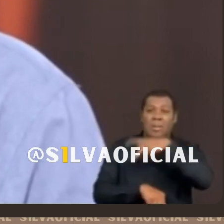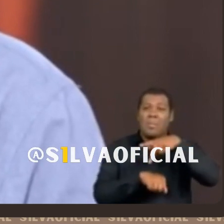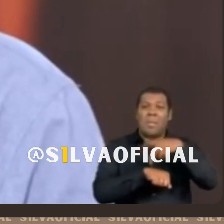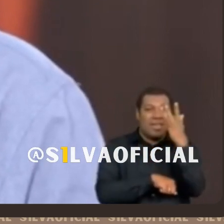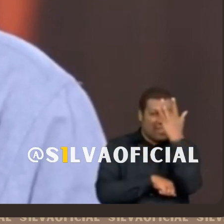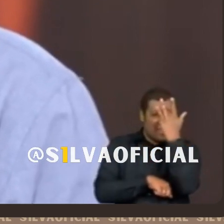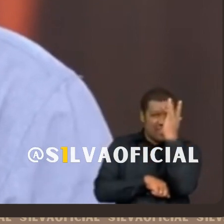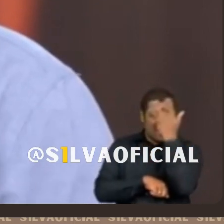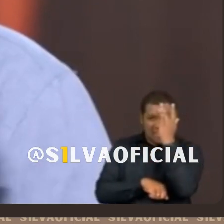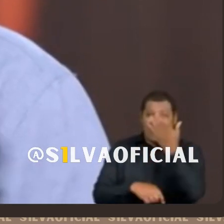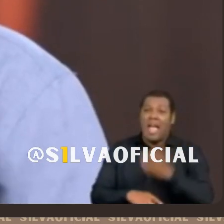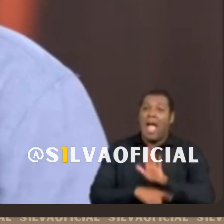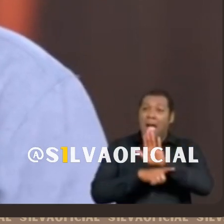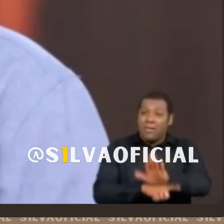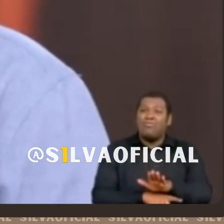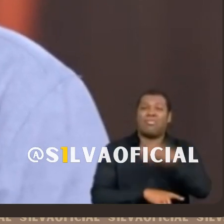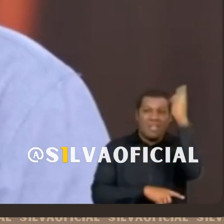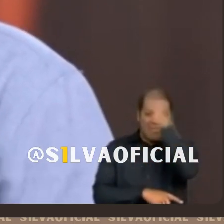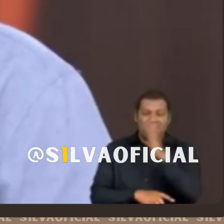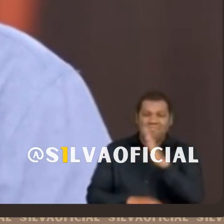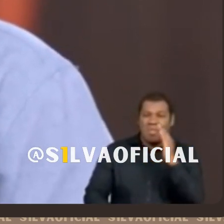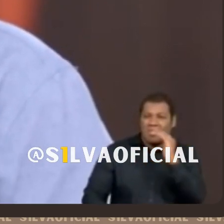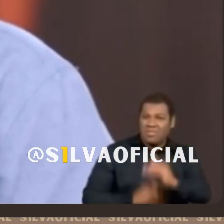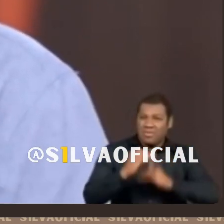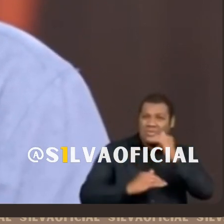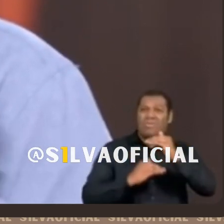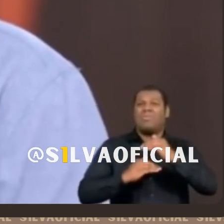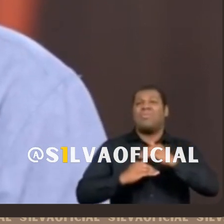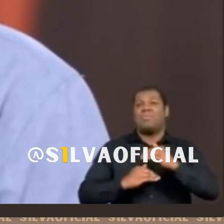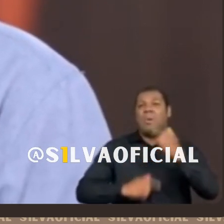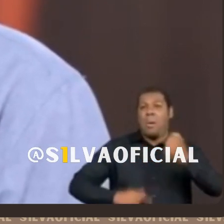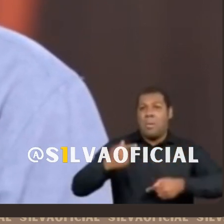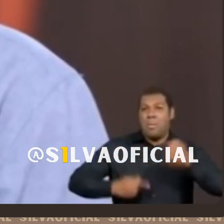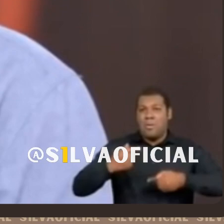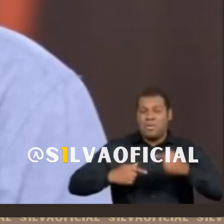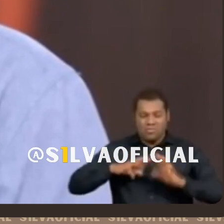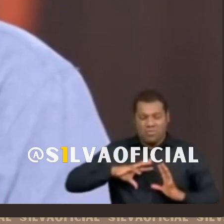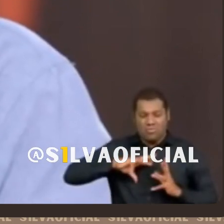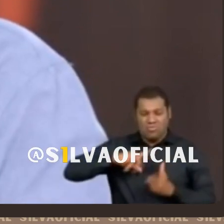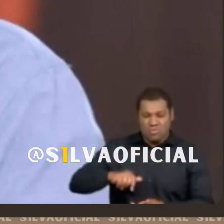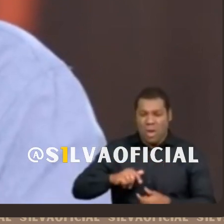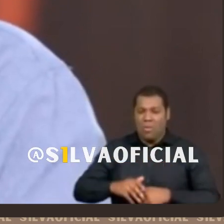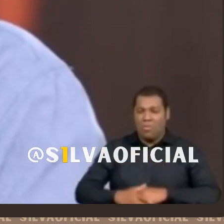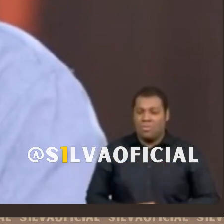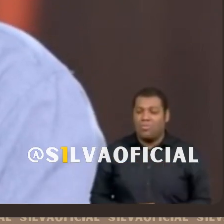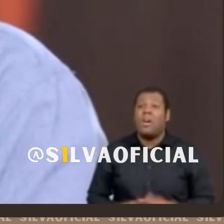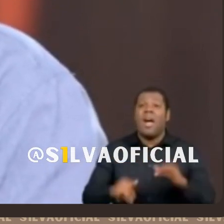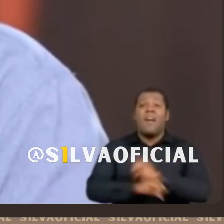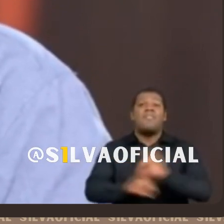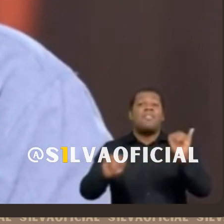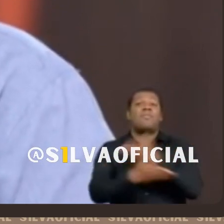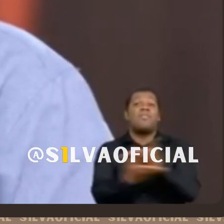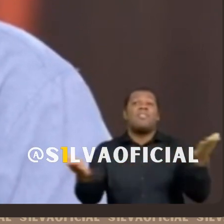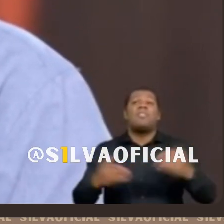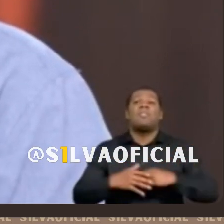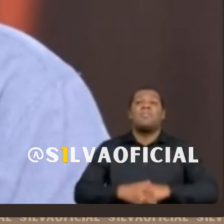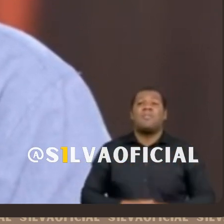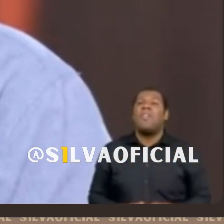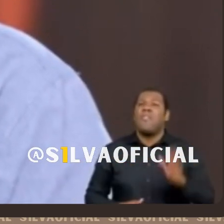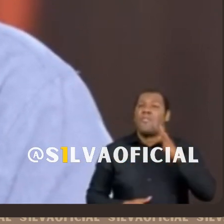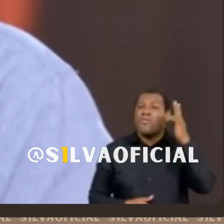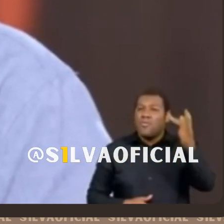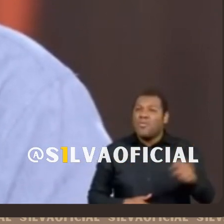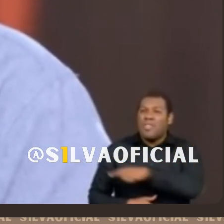mundial. Eu posso dizer para vocês o seguinte, vocês vão ter muito orgulho desse país. Quando você embarcar agora, pega o